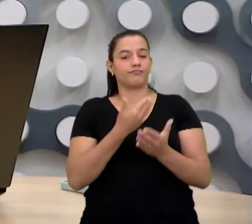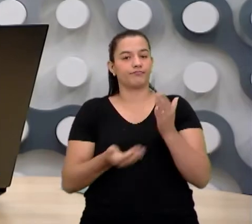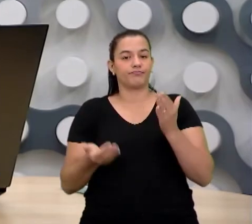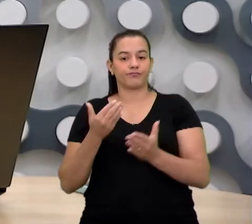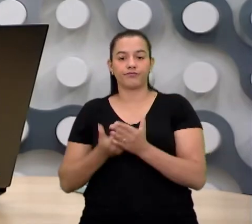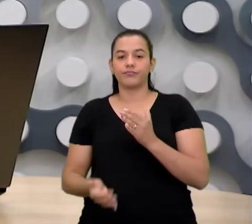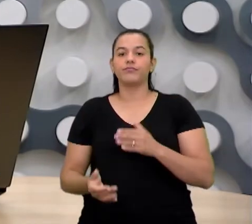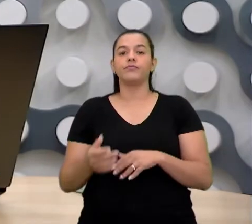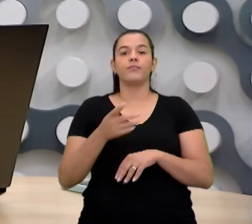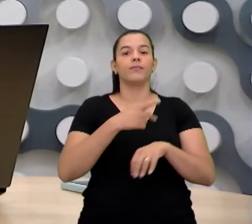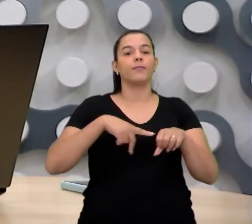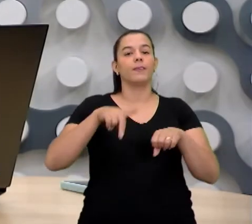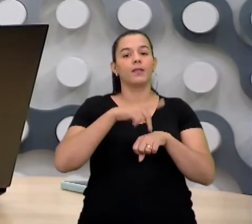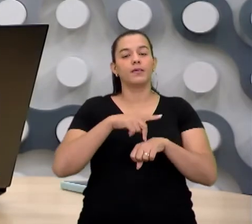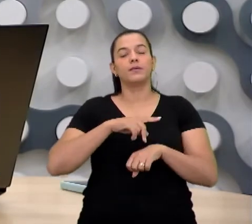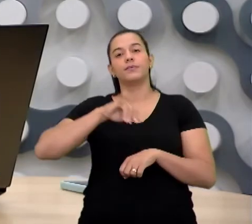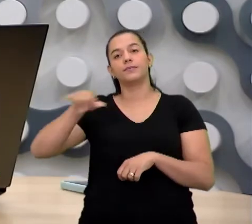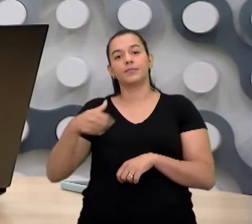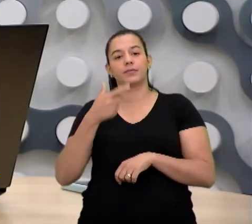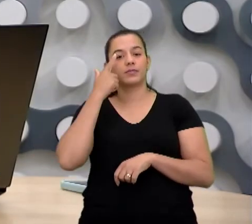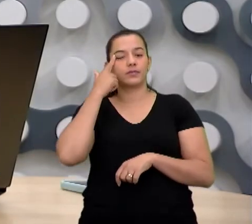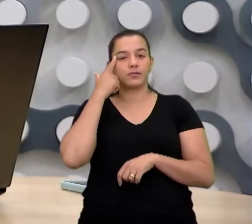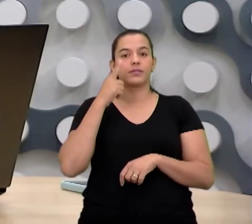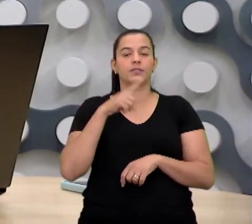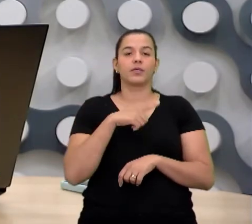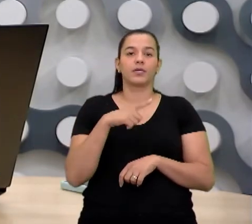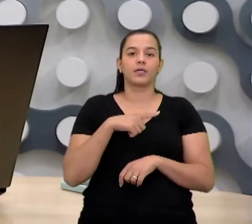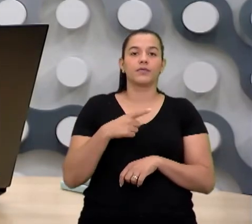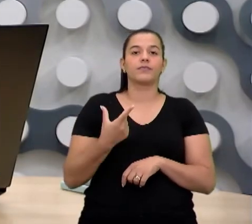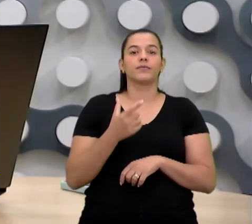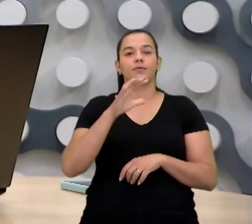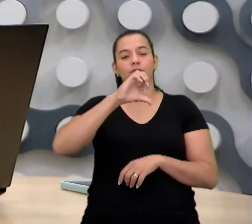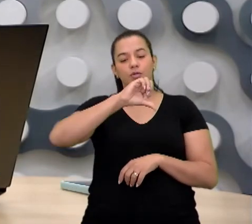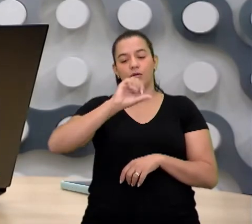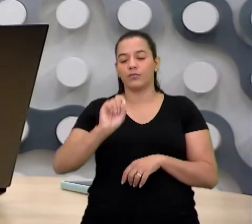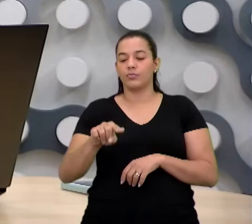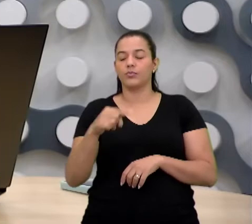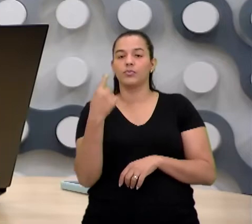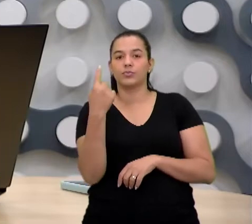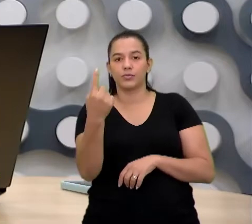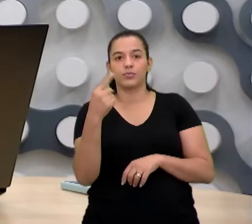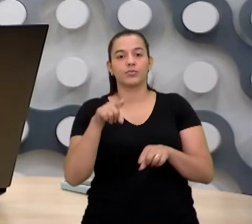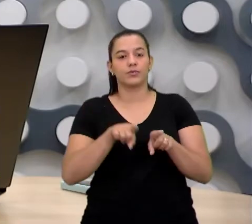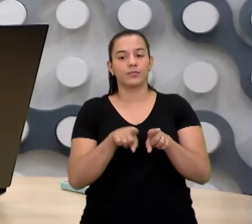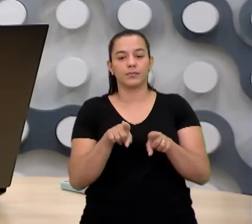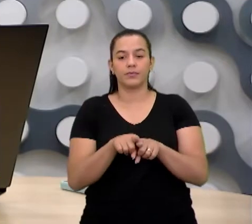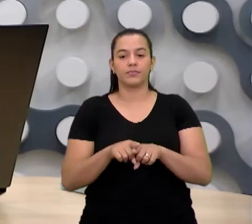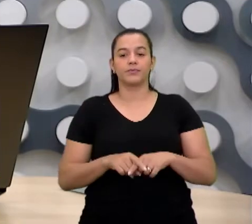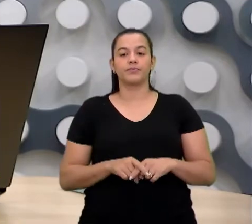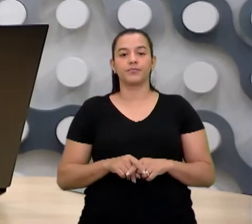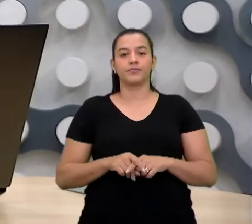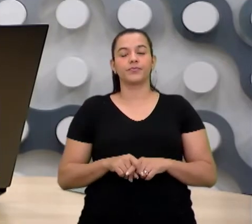Japão, teve lá uma magnitude de 9,1, mais ou menos, se eu não me engano, teve mais ou